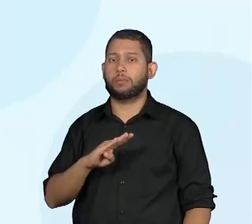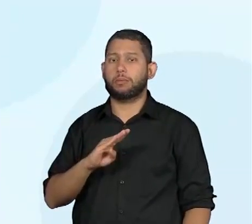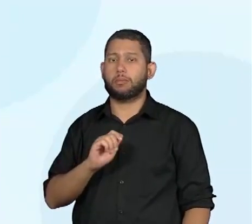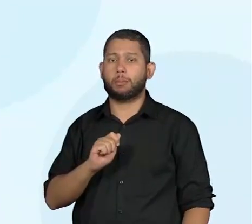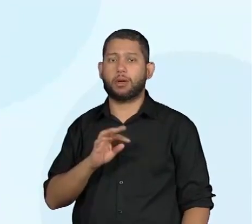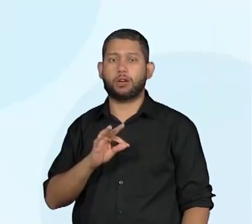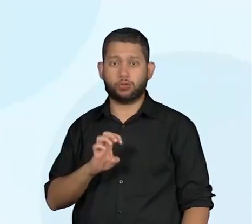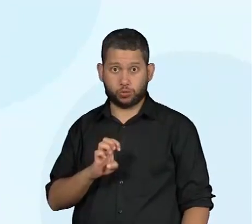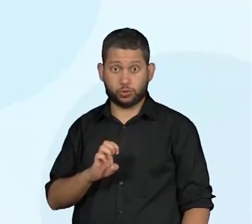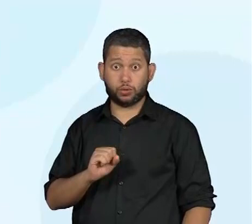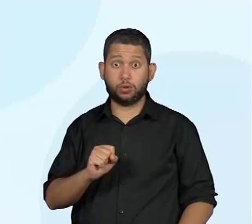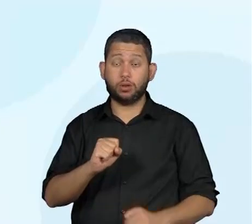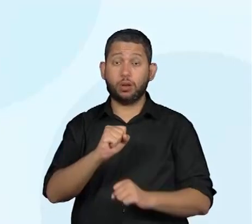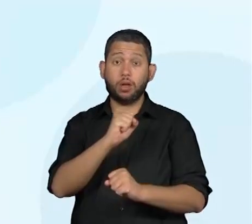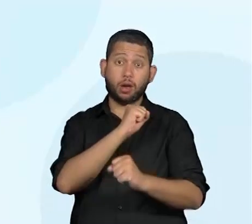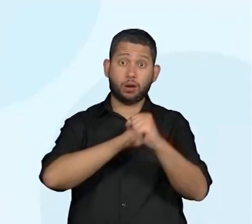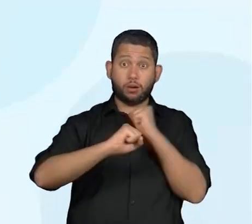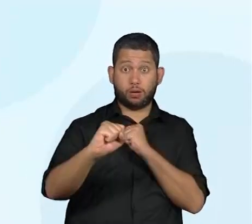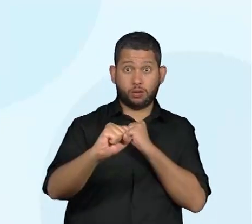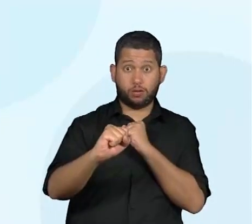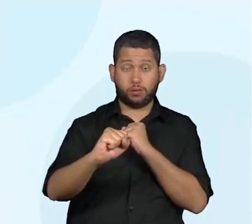Golpes.